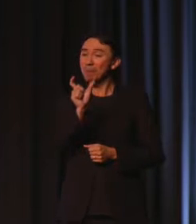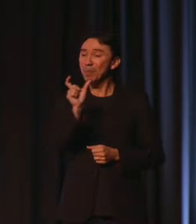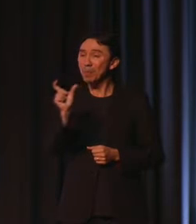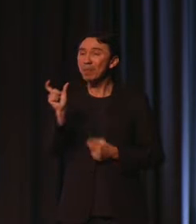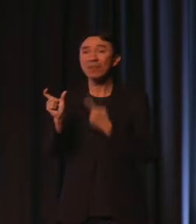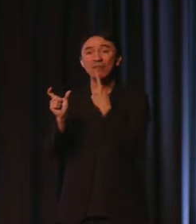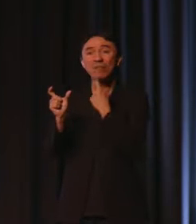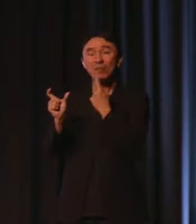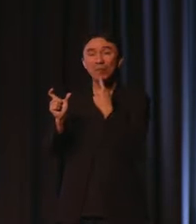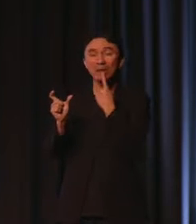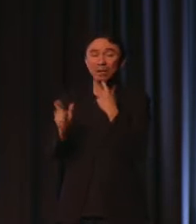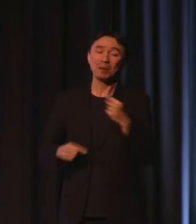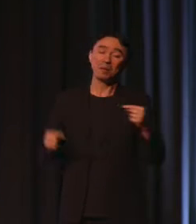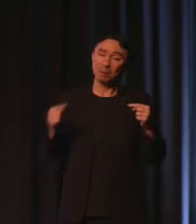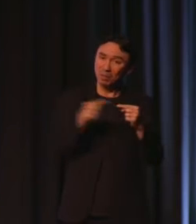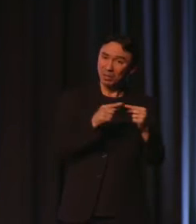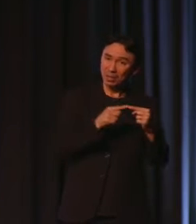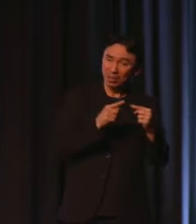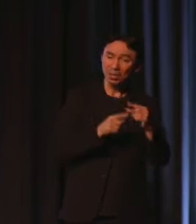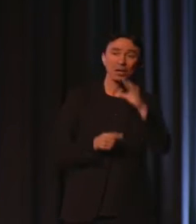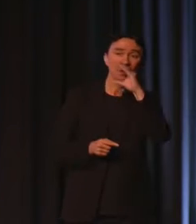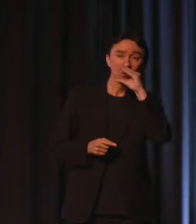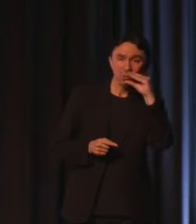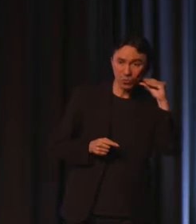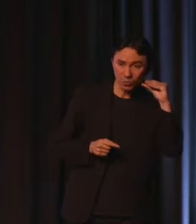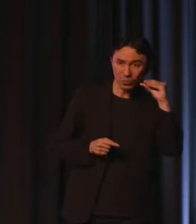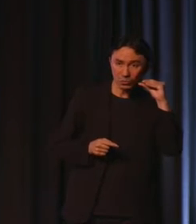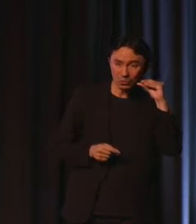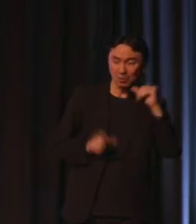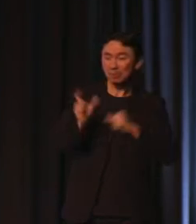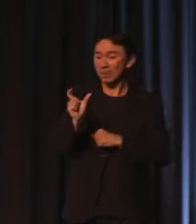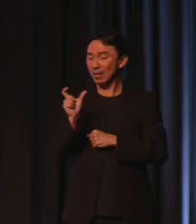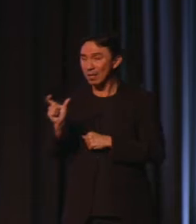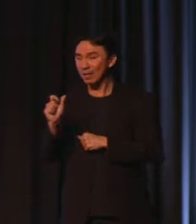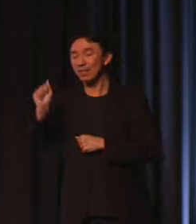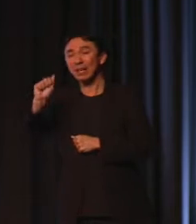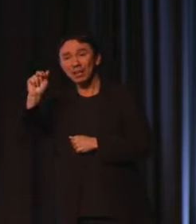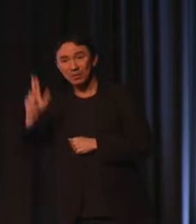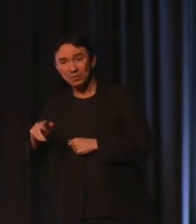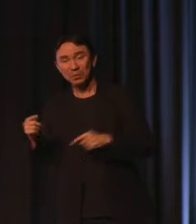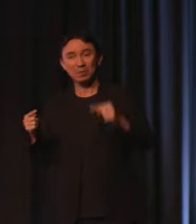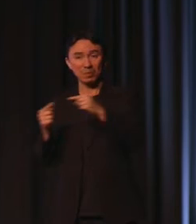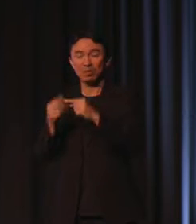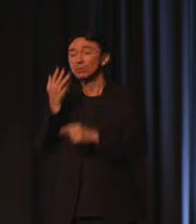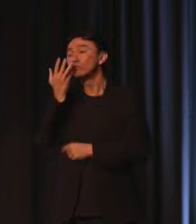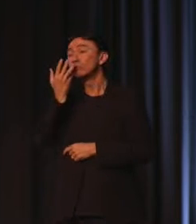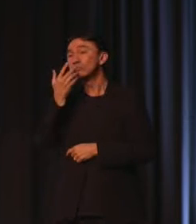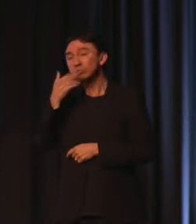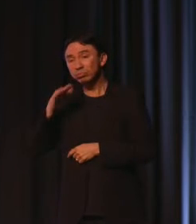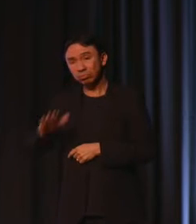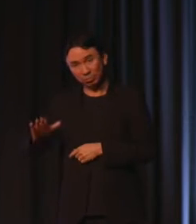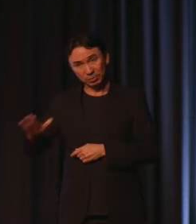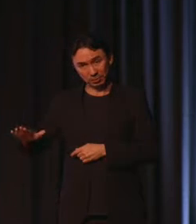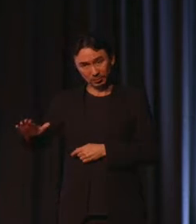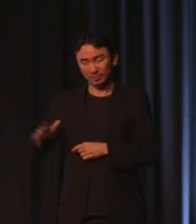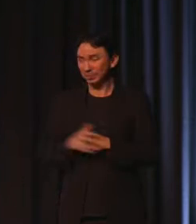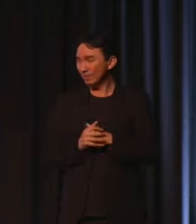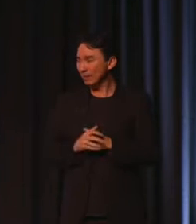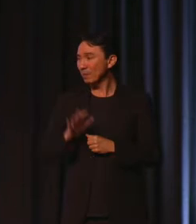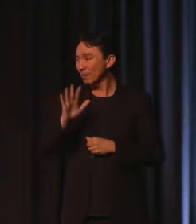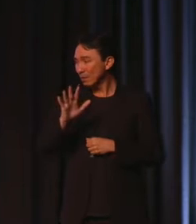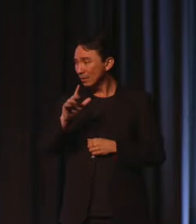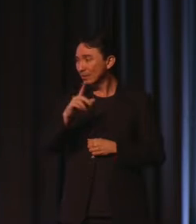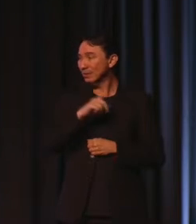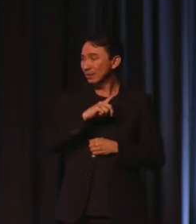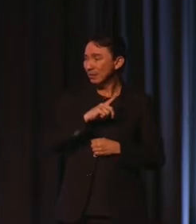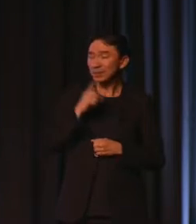aos adultos e as palavras em azul estão mais relacionadas ao infantil, mas ambas elas, né, a gente consegue ver que tem